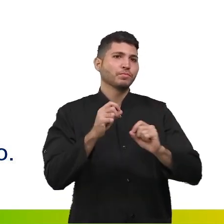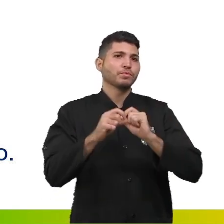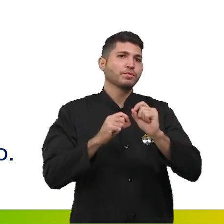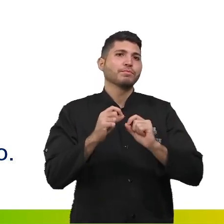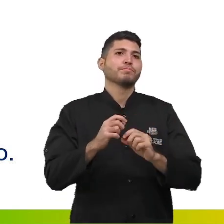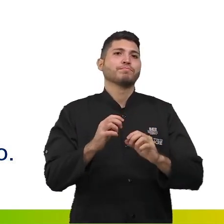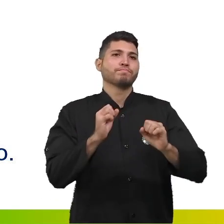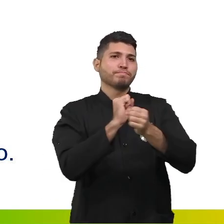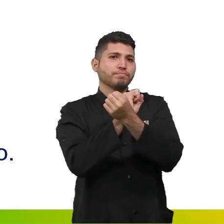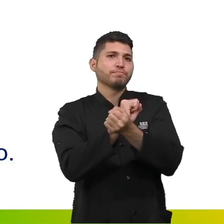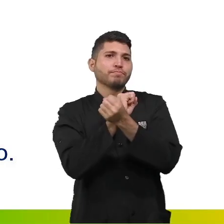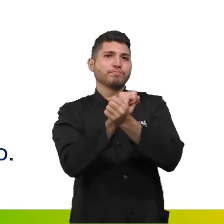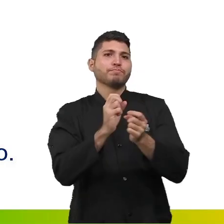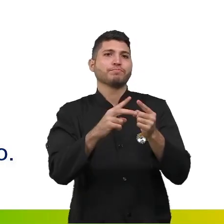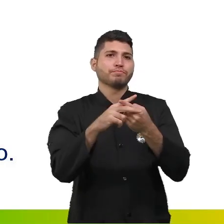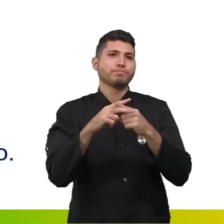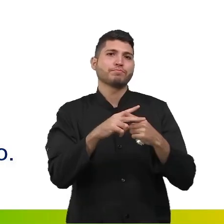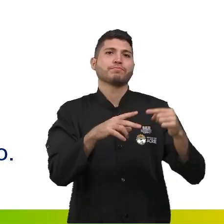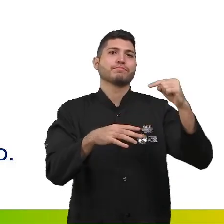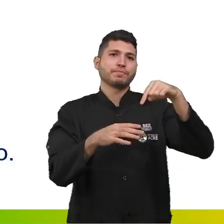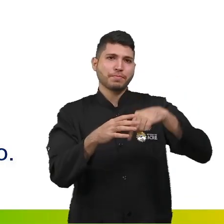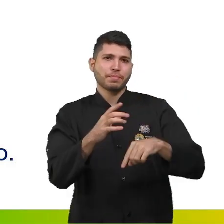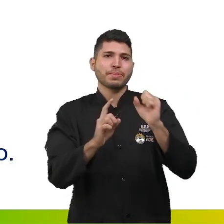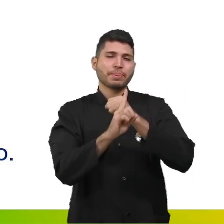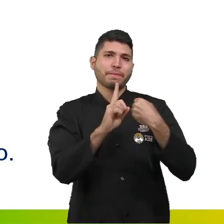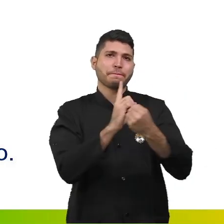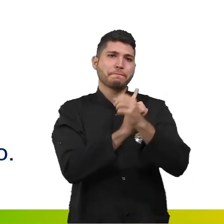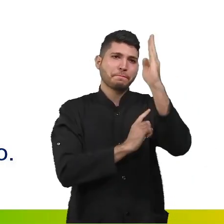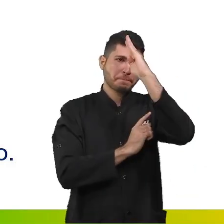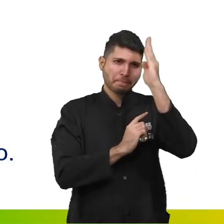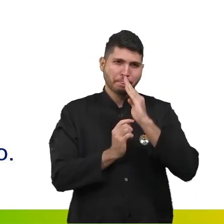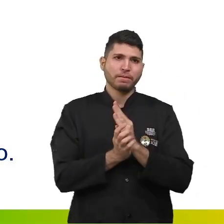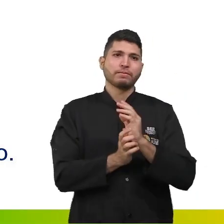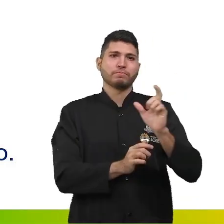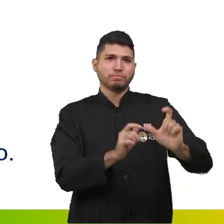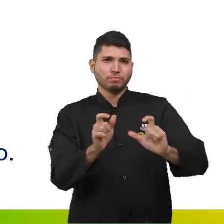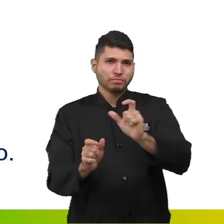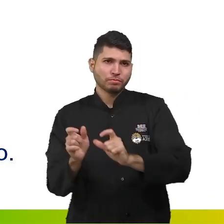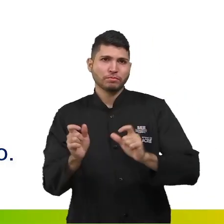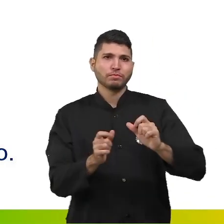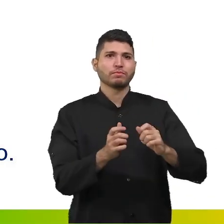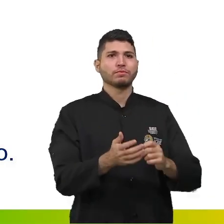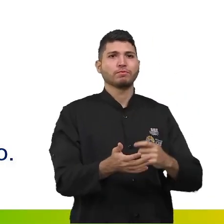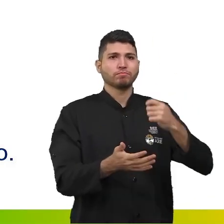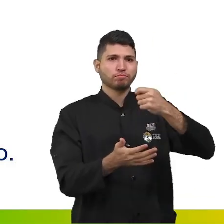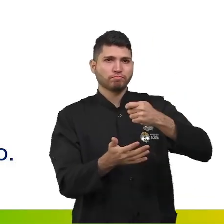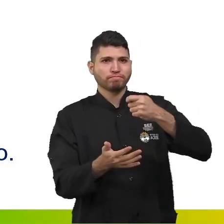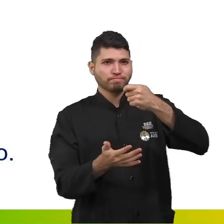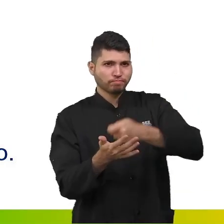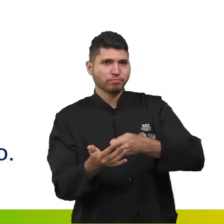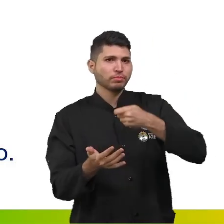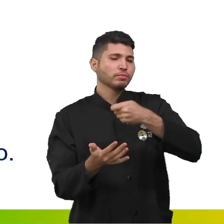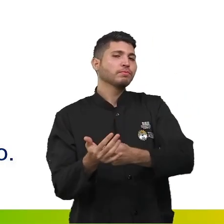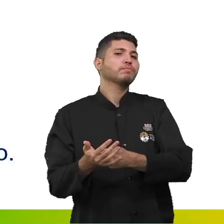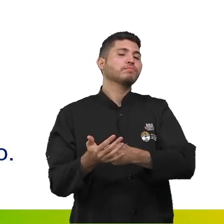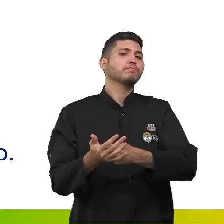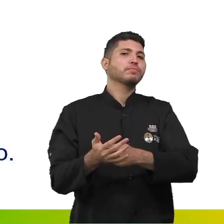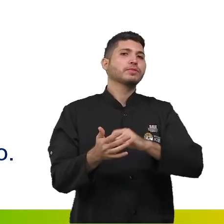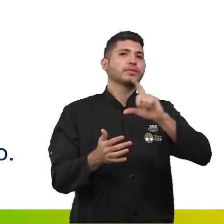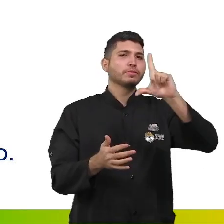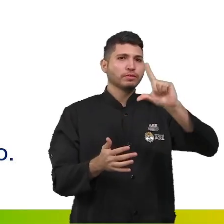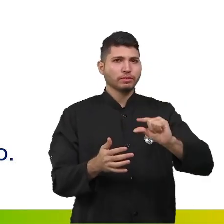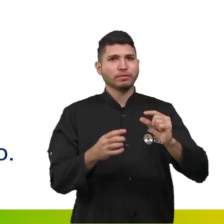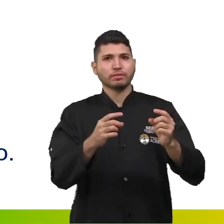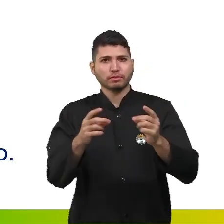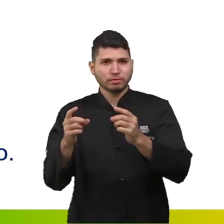a sociedade brasileira. Pessoas foram brutalmente reduzidas a mercadorias. A resistência escrava